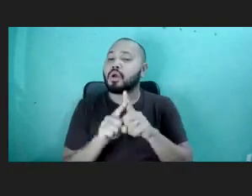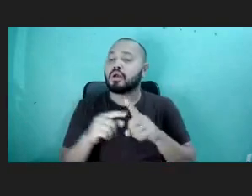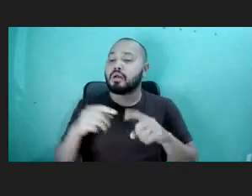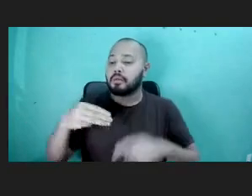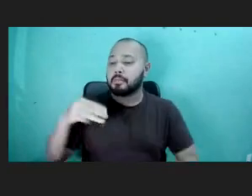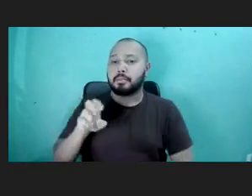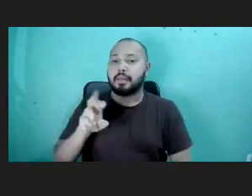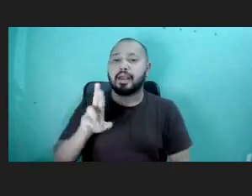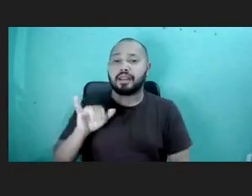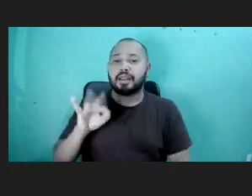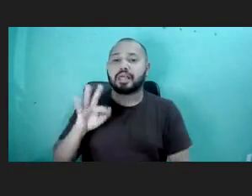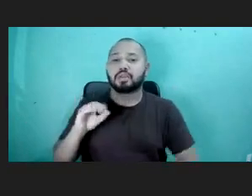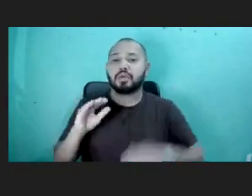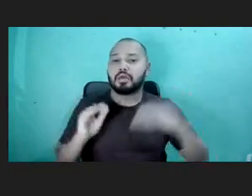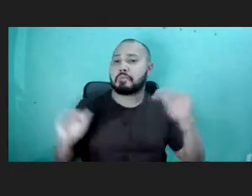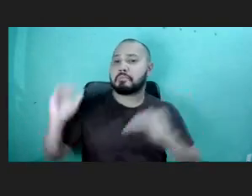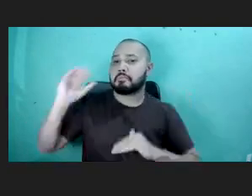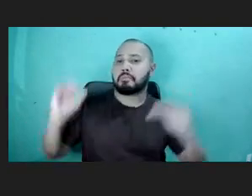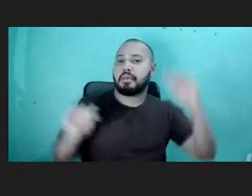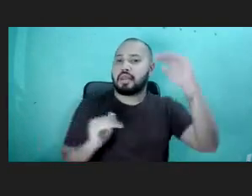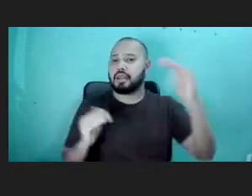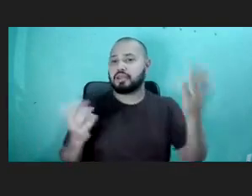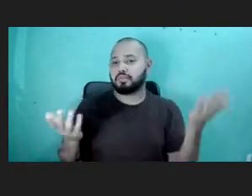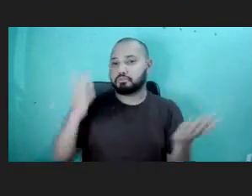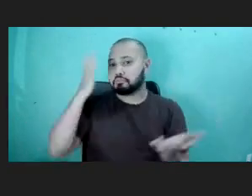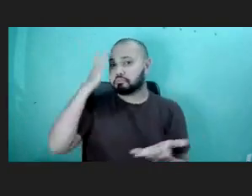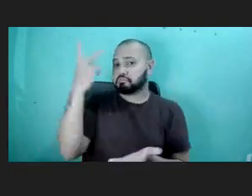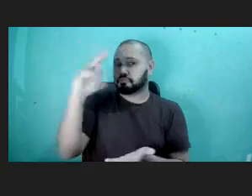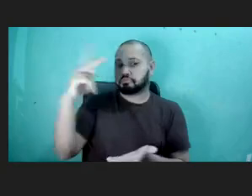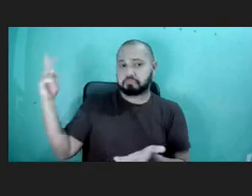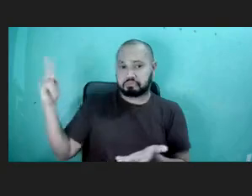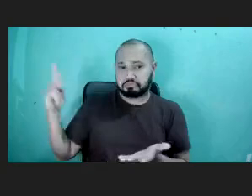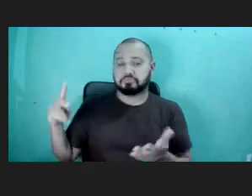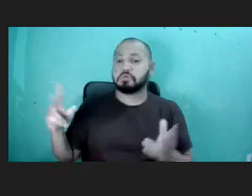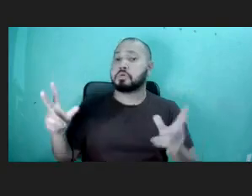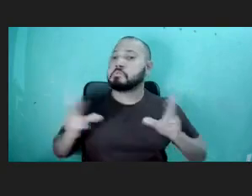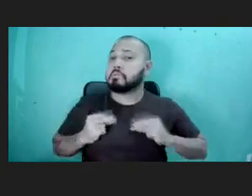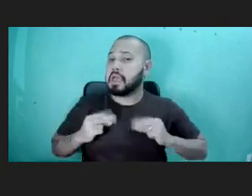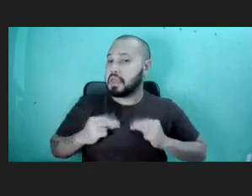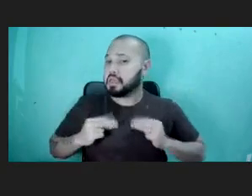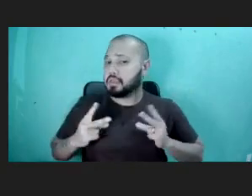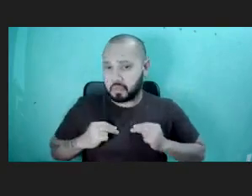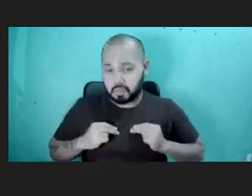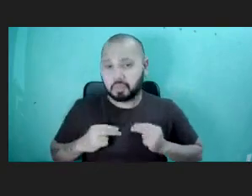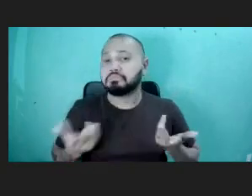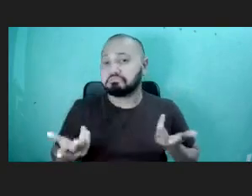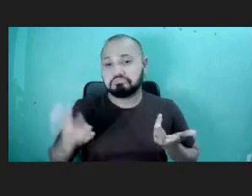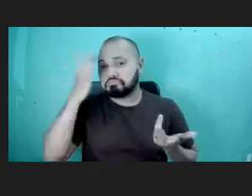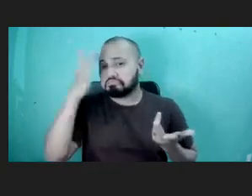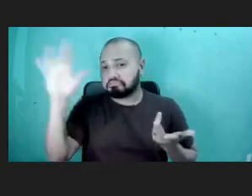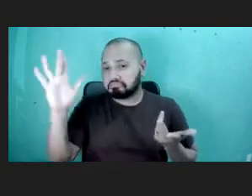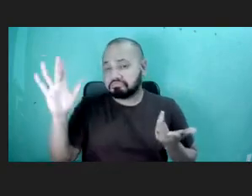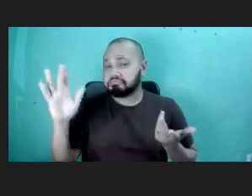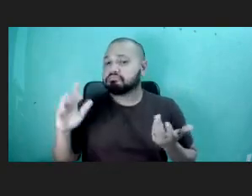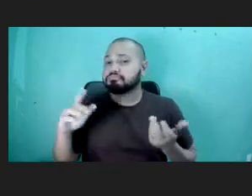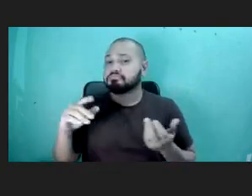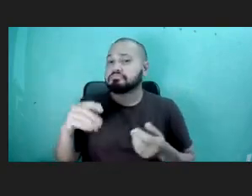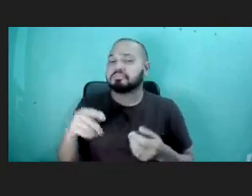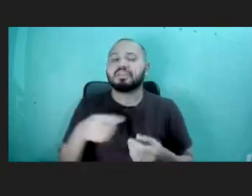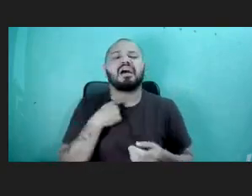ela pode sair da realidade que ela se encontra. Não é isso que se diz comumente, né? Ela está vivendo essa realidade porque ela quer.